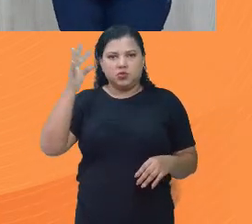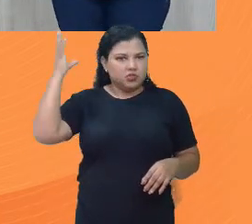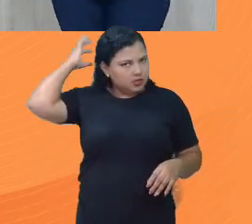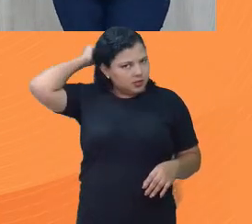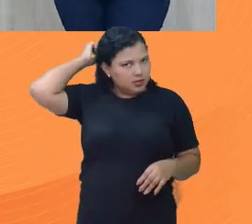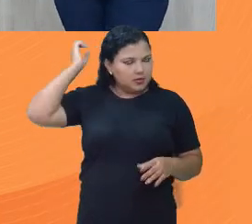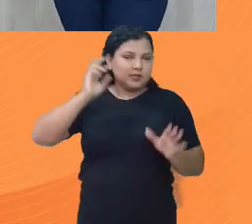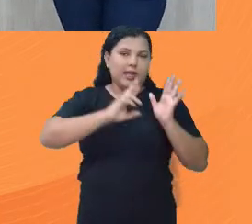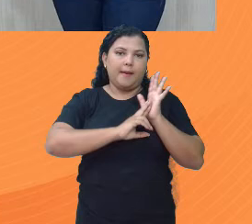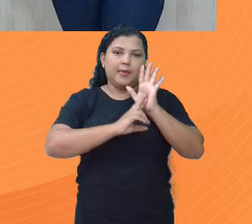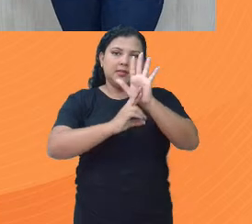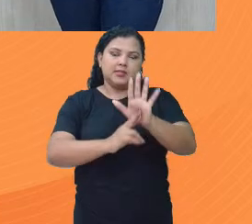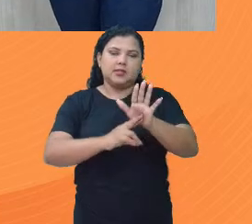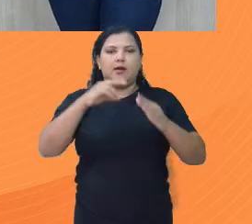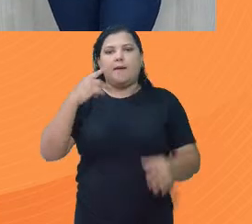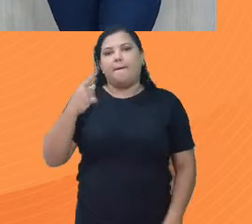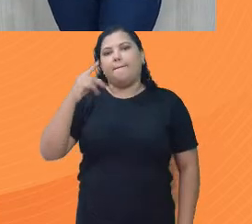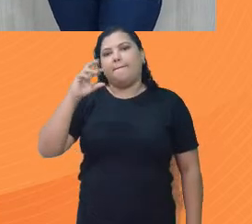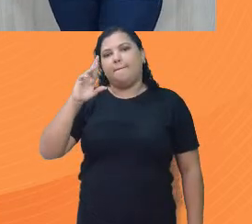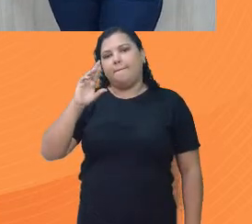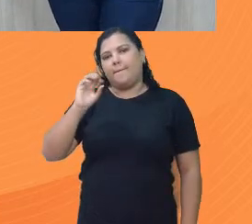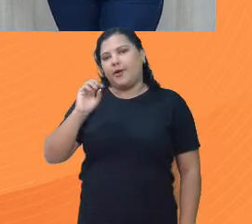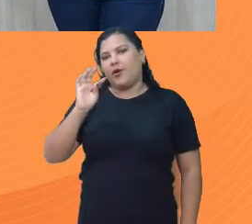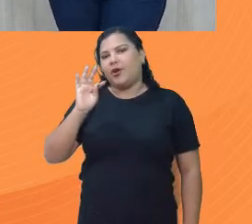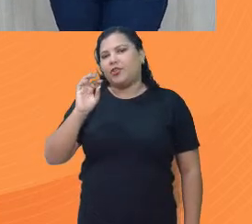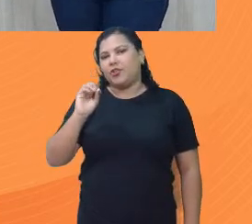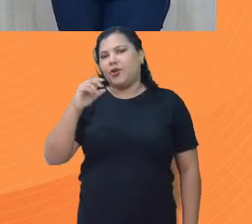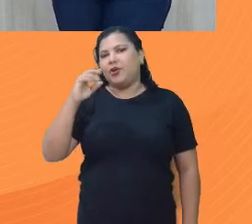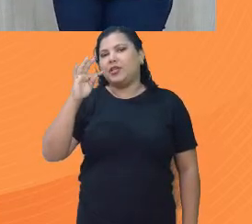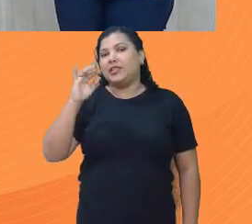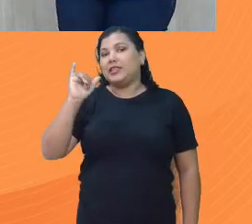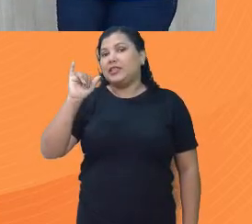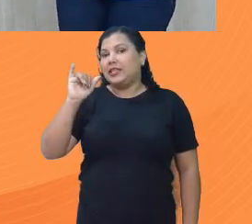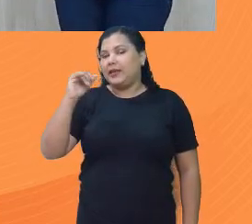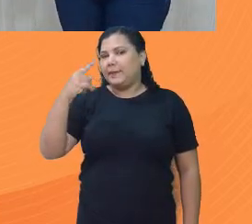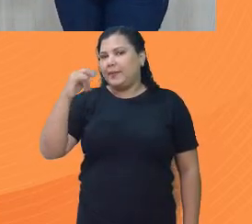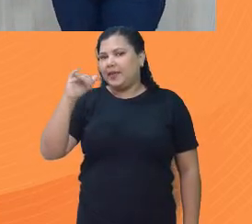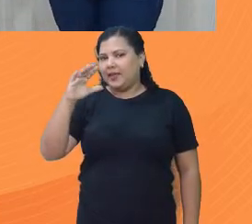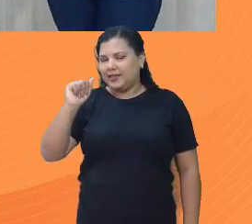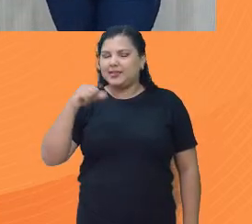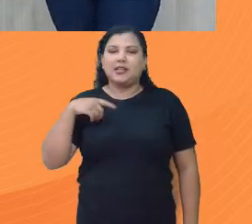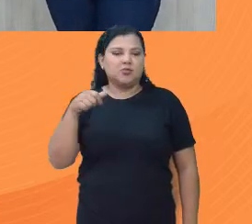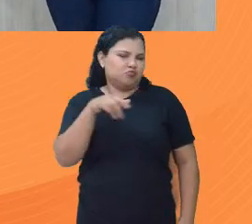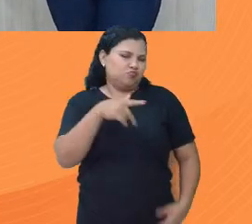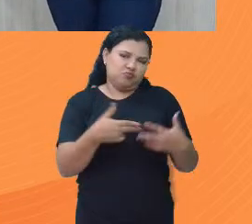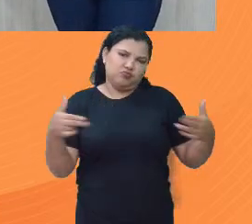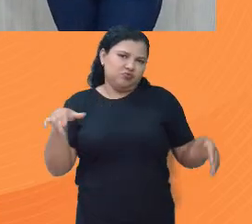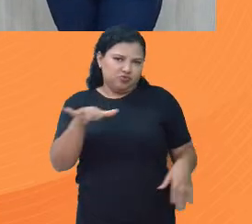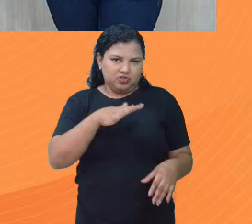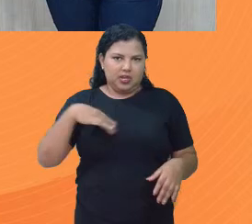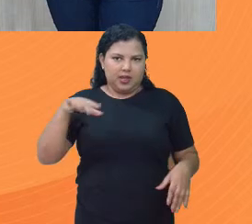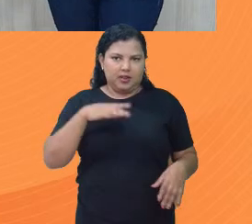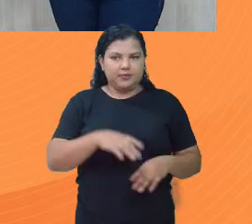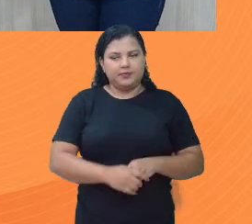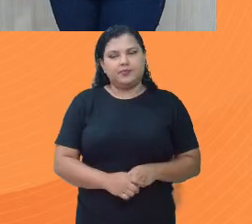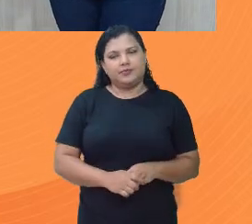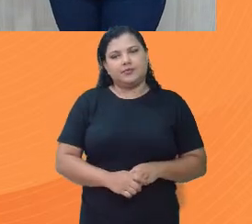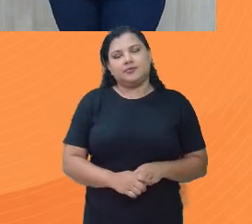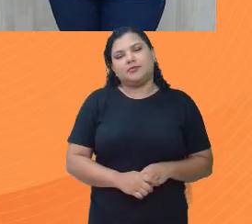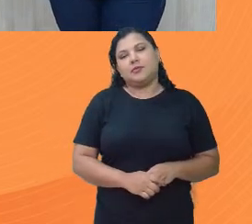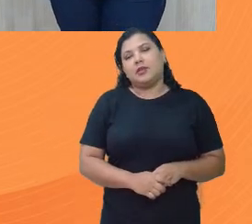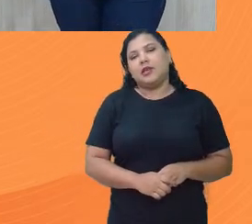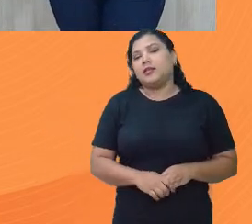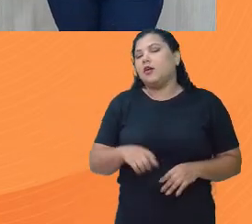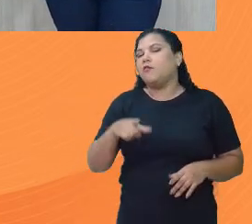da representação prototípica das coisas. A gente quer que você tire essa visão e se acostume com qualquer maneira.